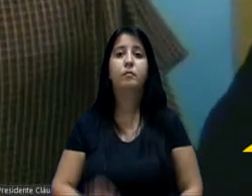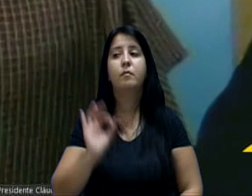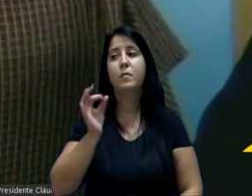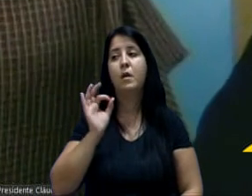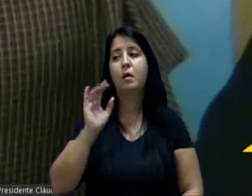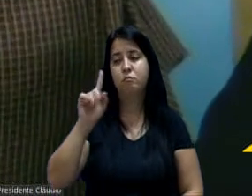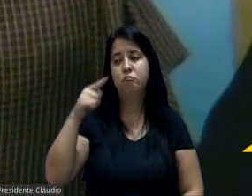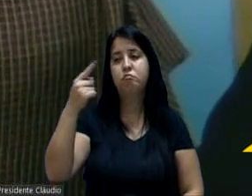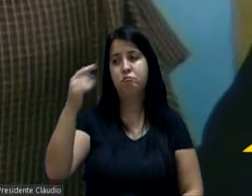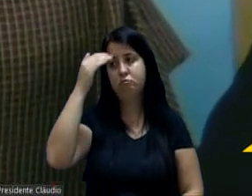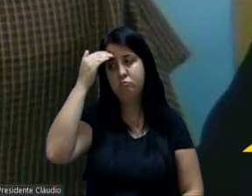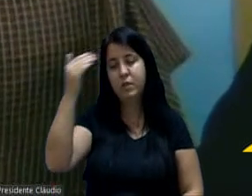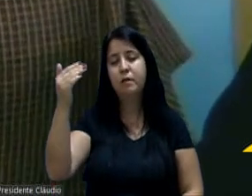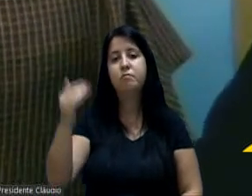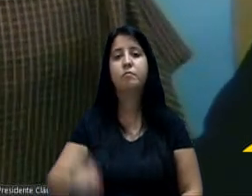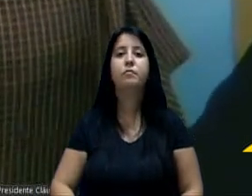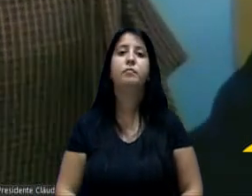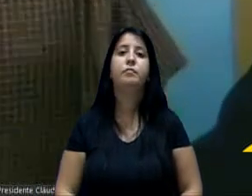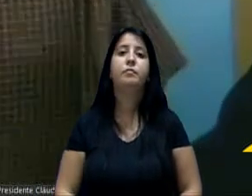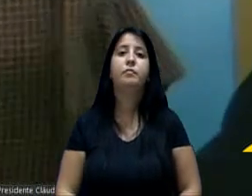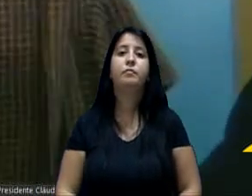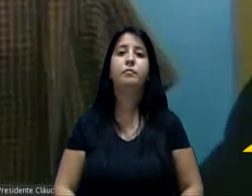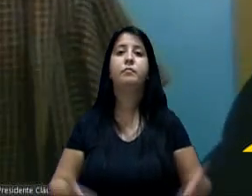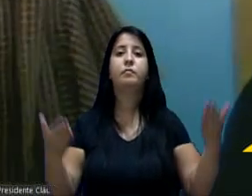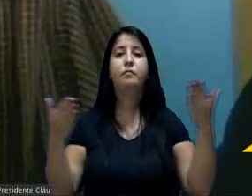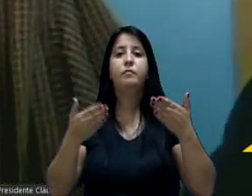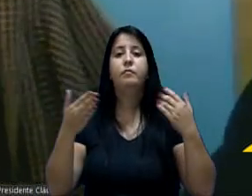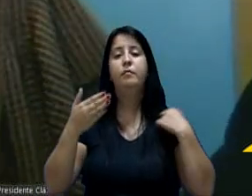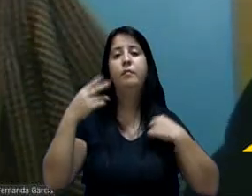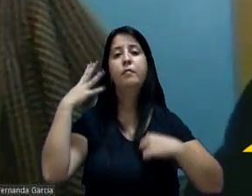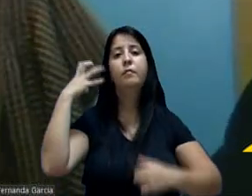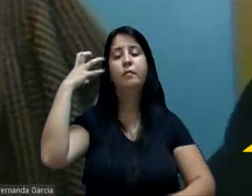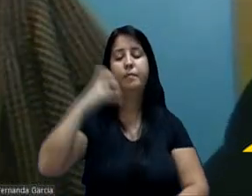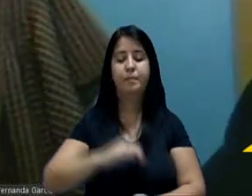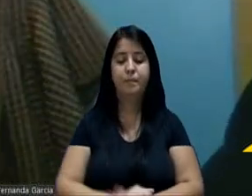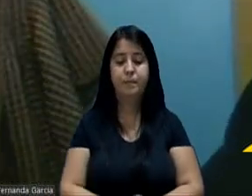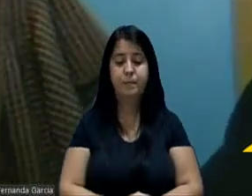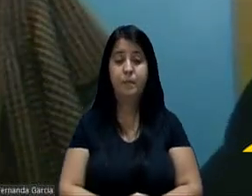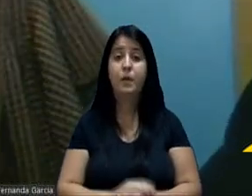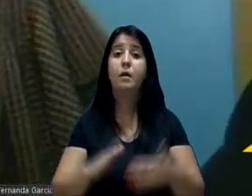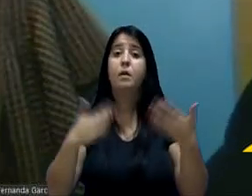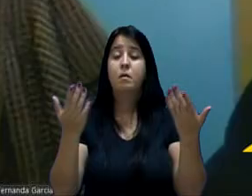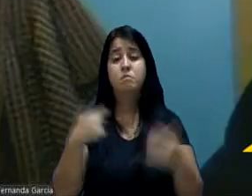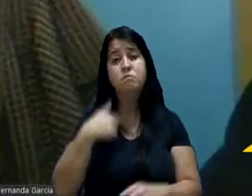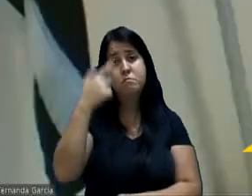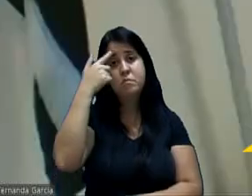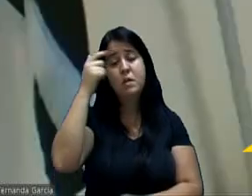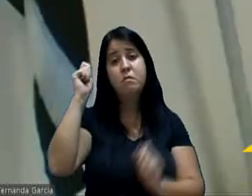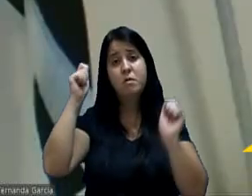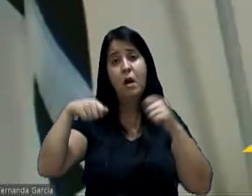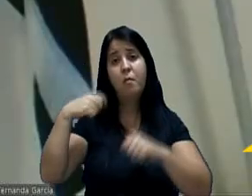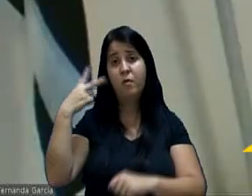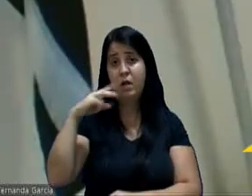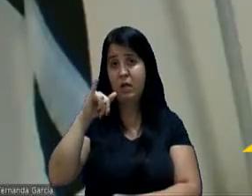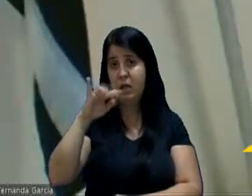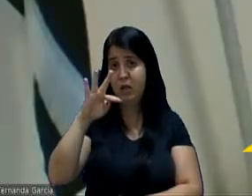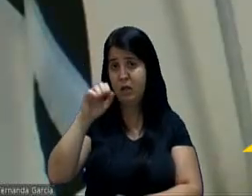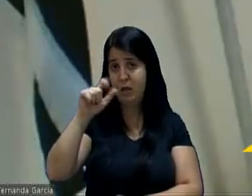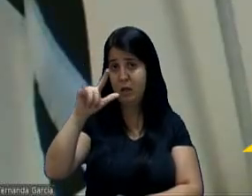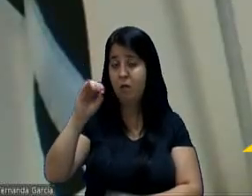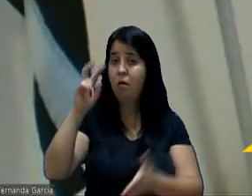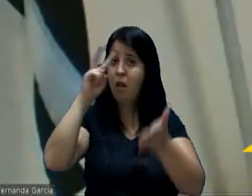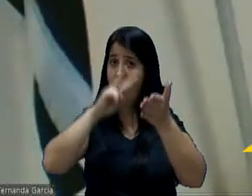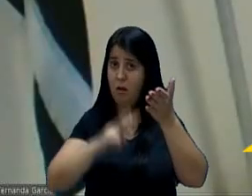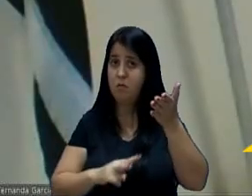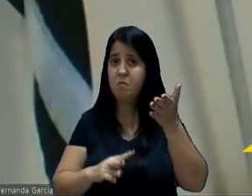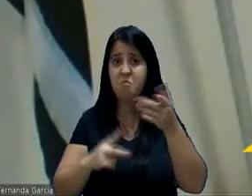Obrigado pela lembrança. Sim. Com a palavra, a vereadora Fernanda. Eu acho que dá para o vereador Ítalo fazer a leitura da emenda, que ele